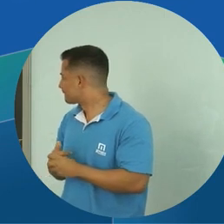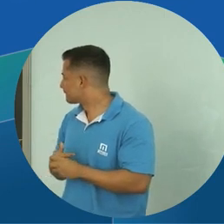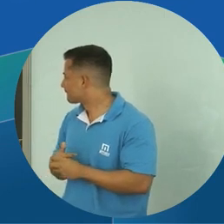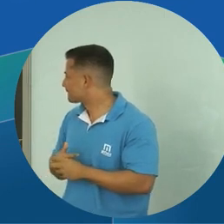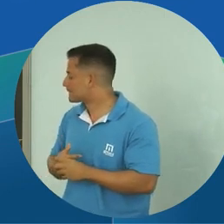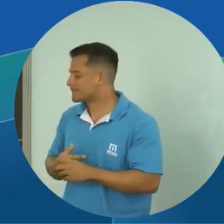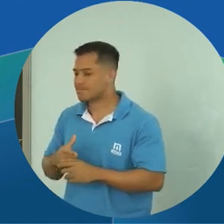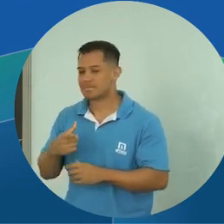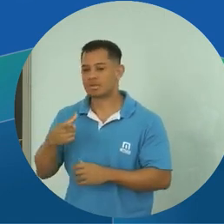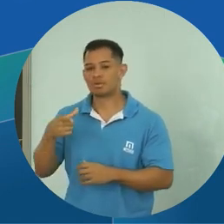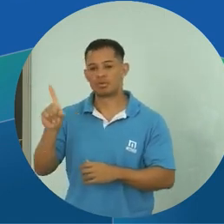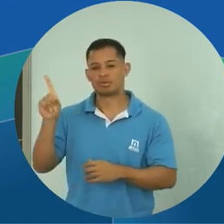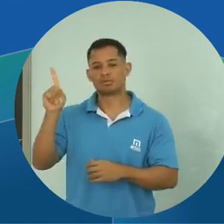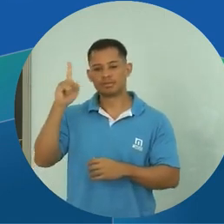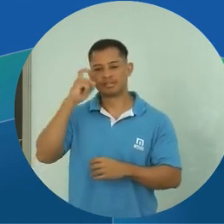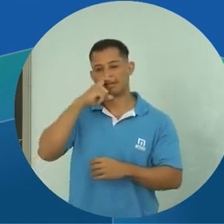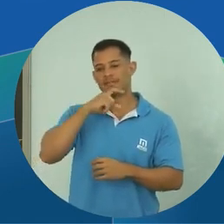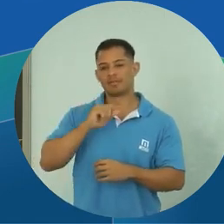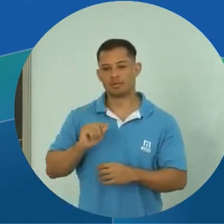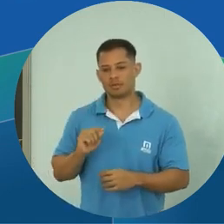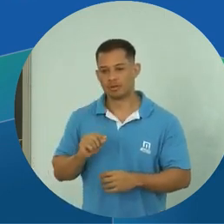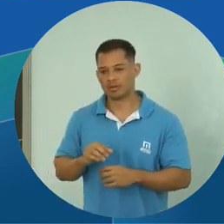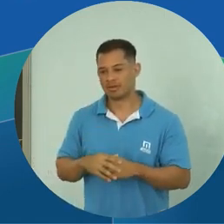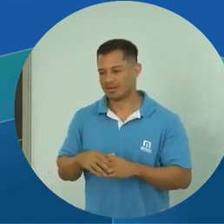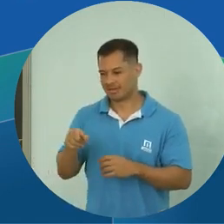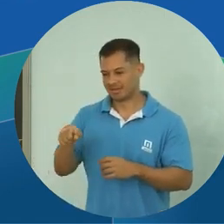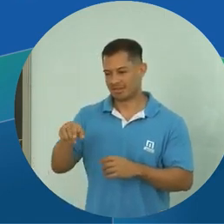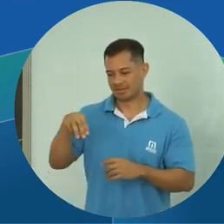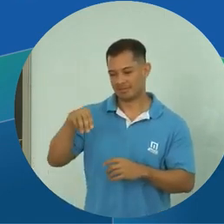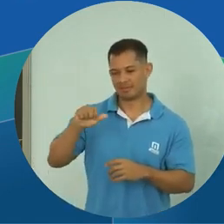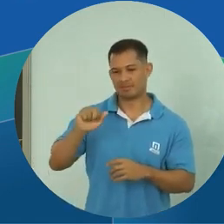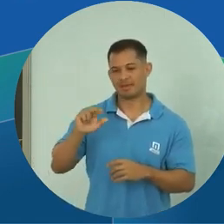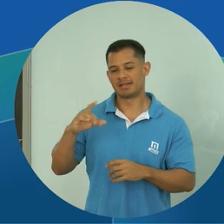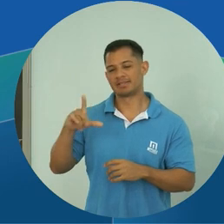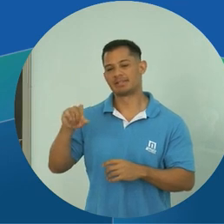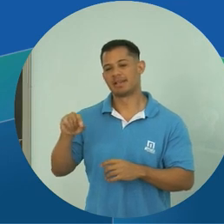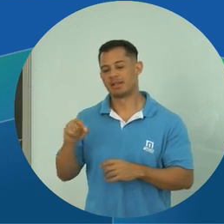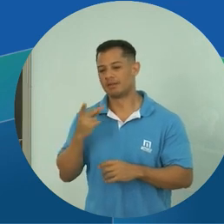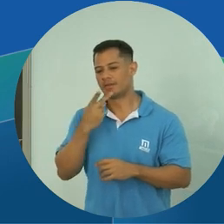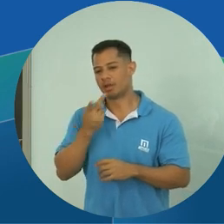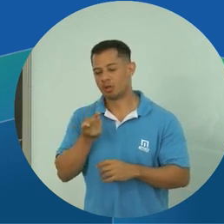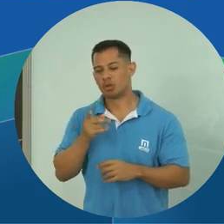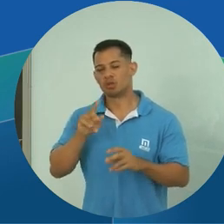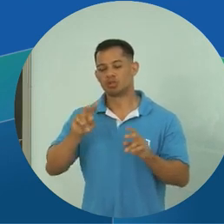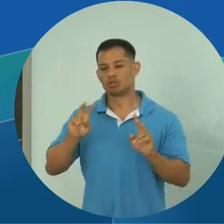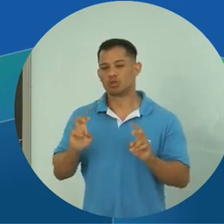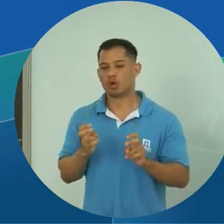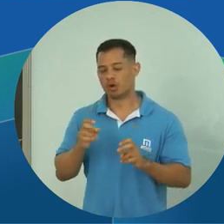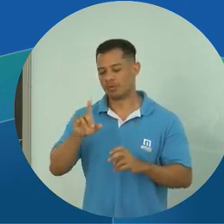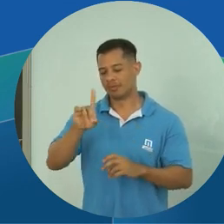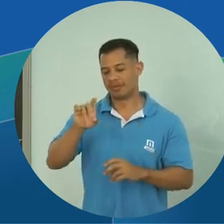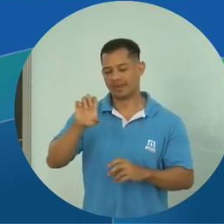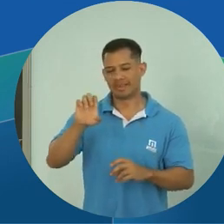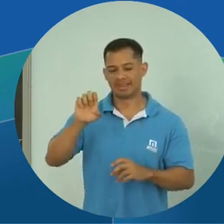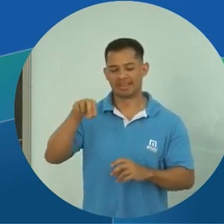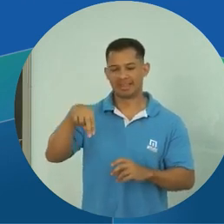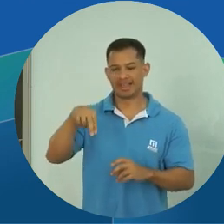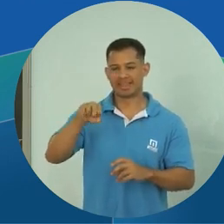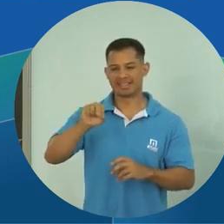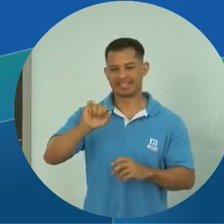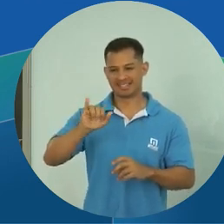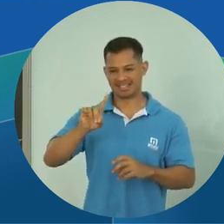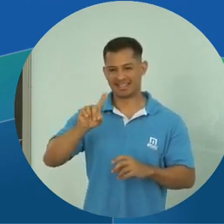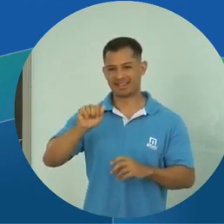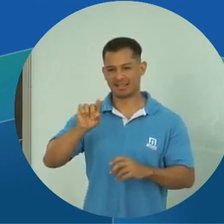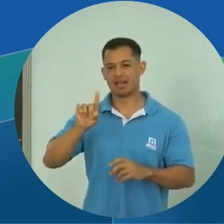Um outro desafio que o Marcelo comentou é a densidade, né, por ser um concreto,